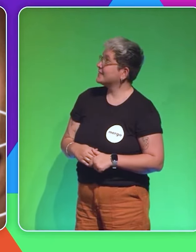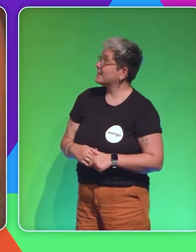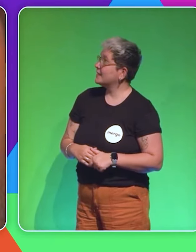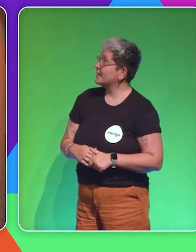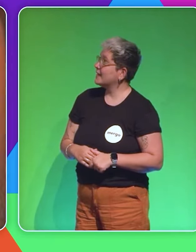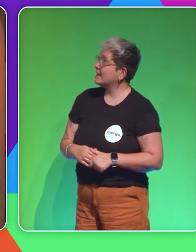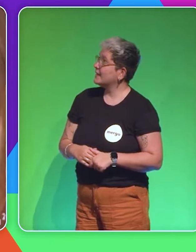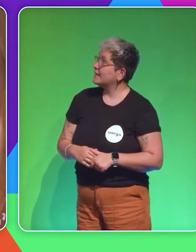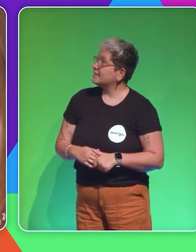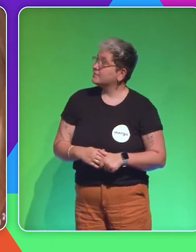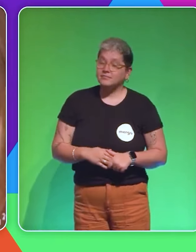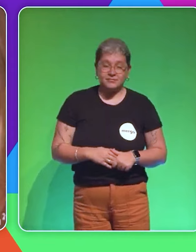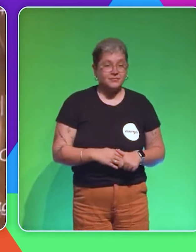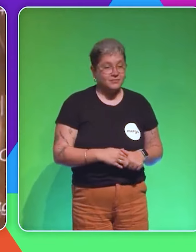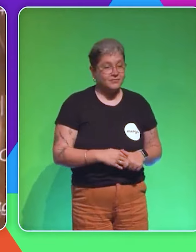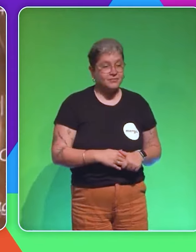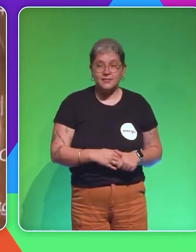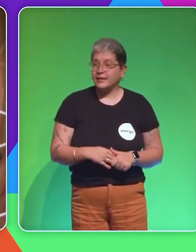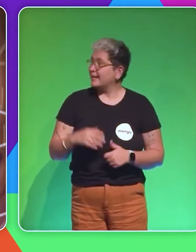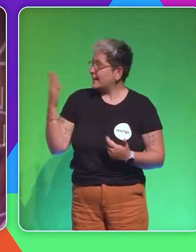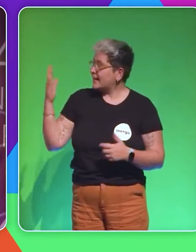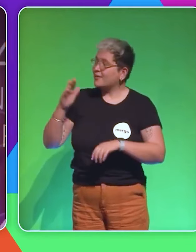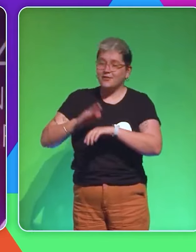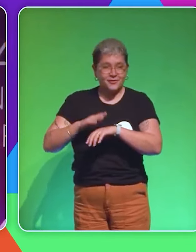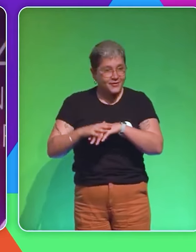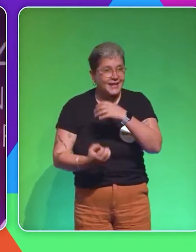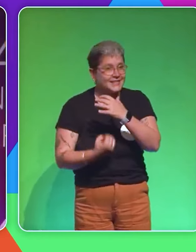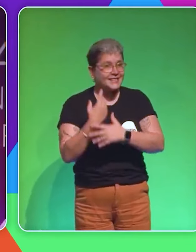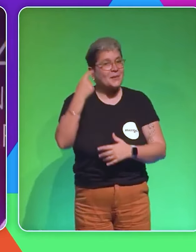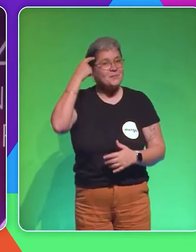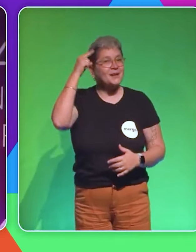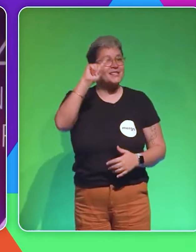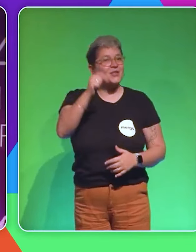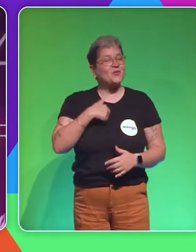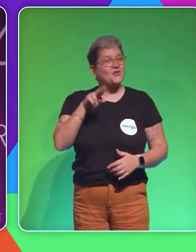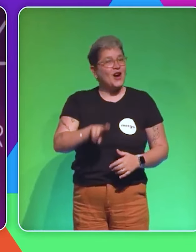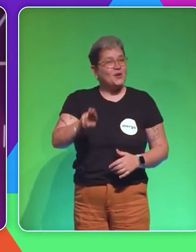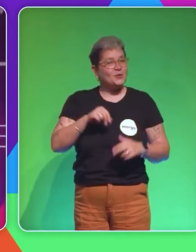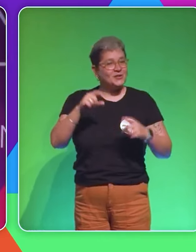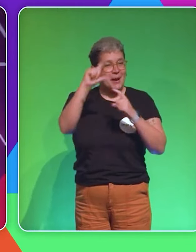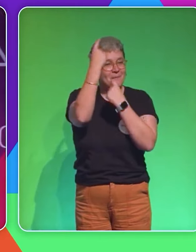primeira ele fica criando essas coisas ele pensa que ninguém vai usar